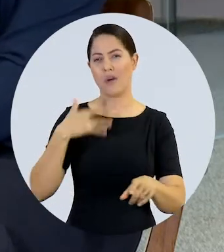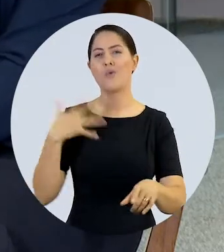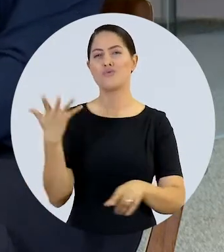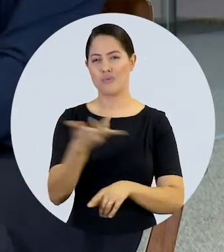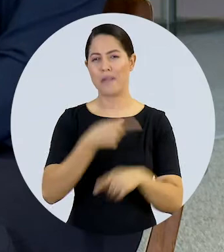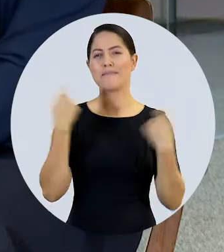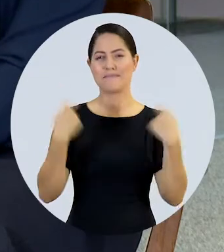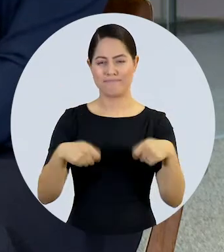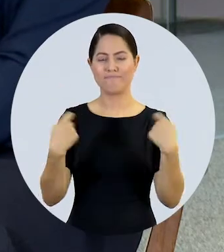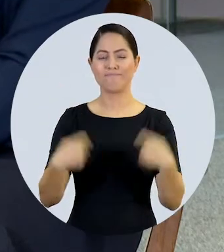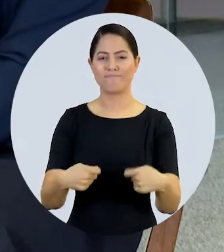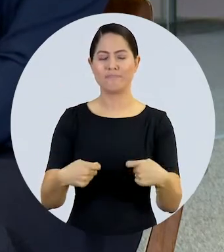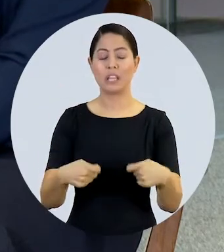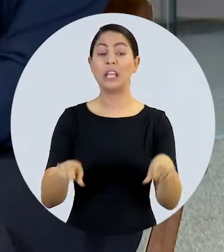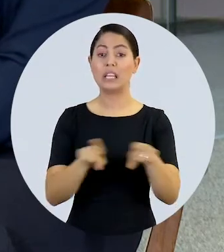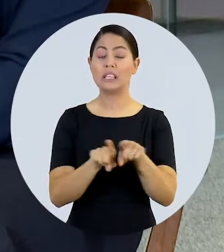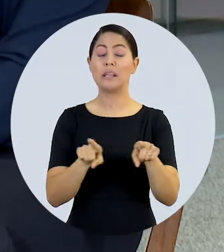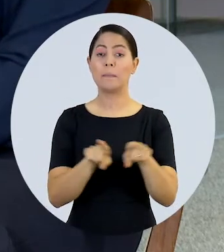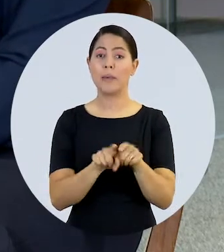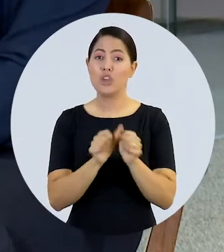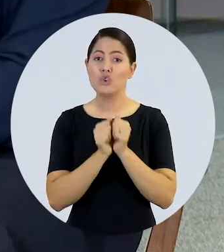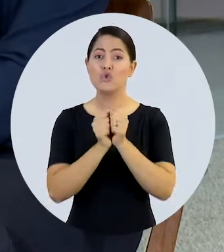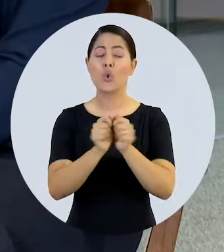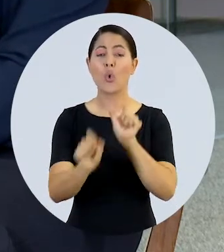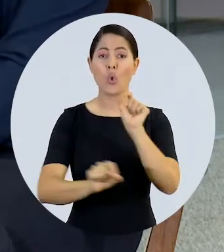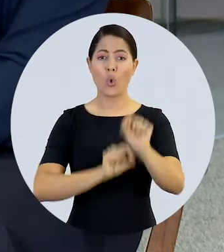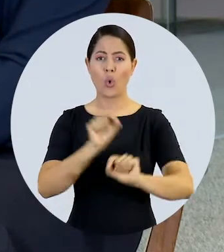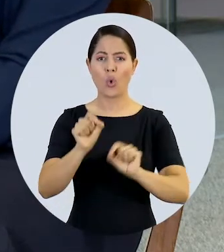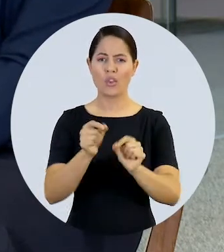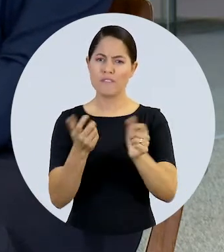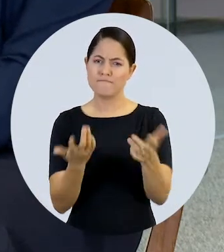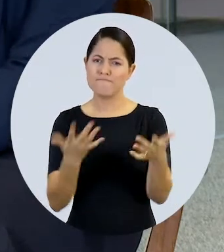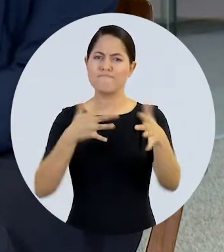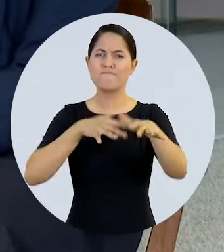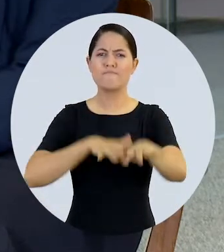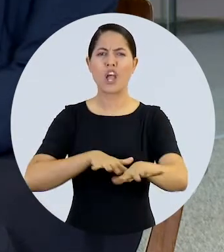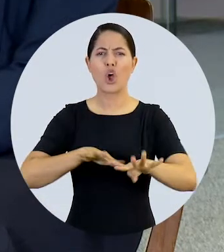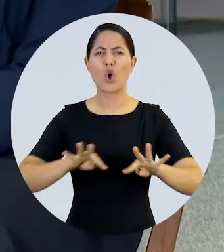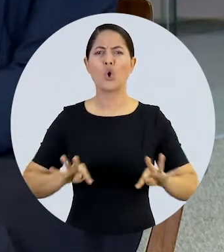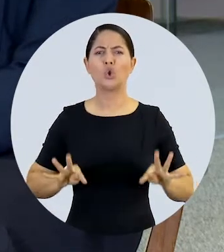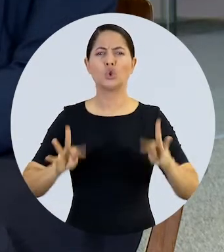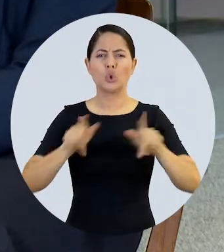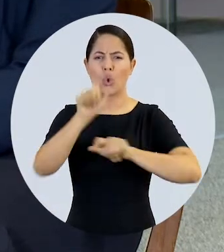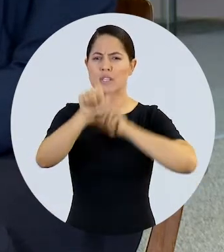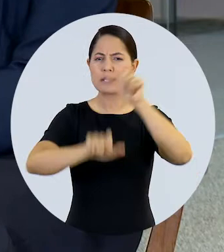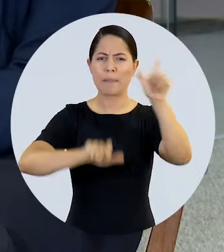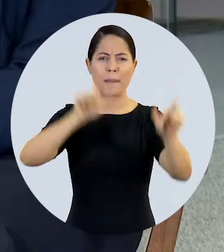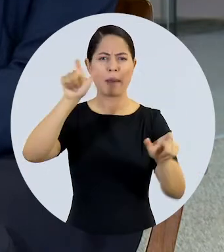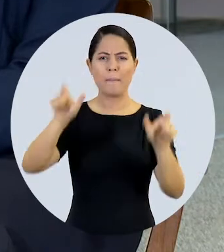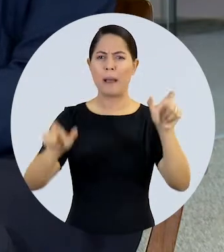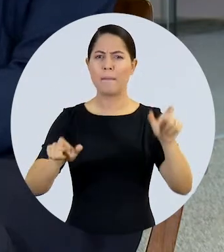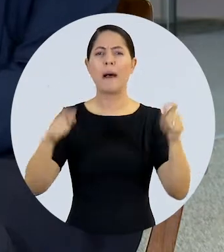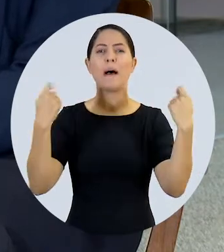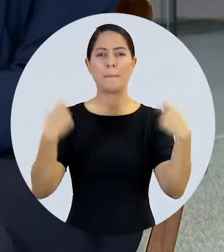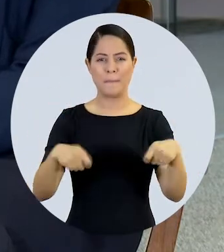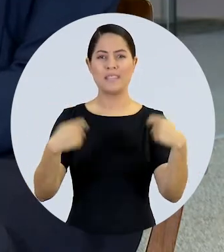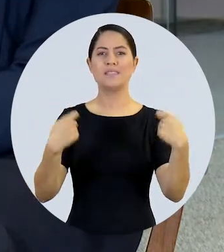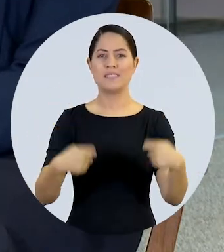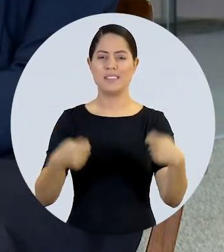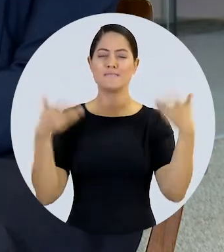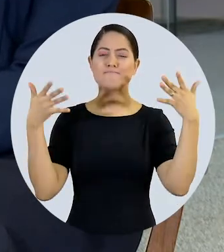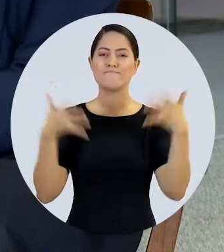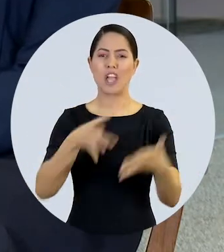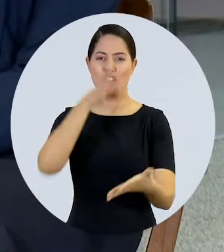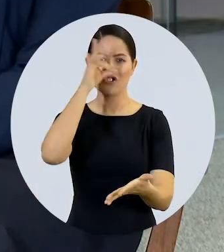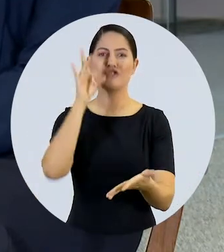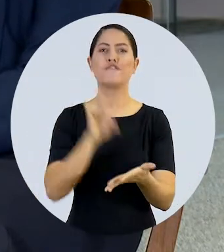de qualidade. E, paralelo a isso, a inserção de todas as pessoas, né? Nós precisamos